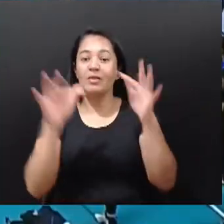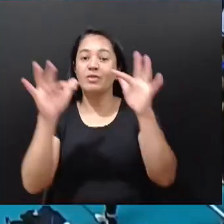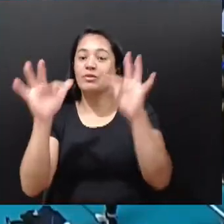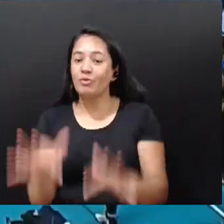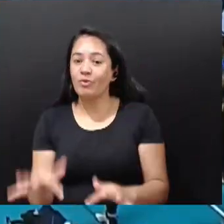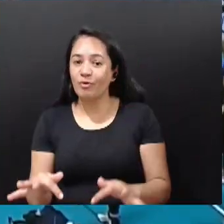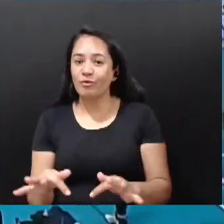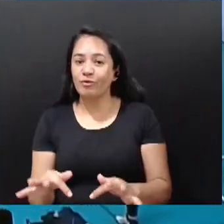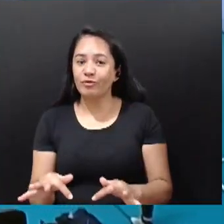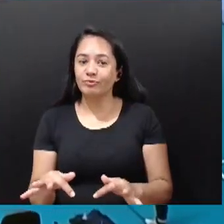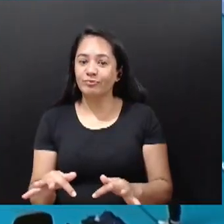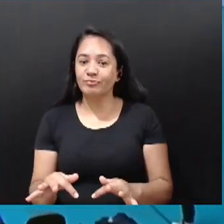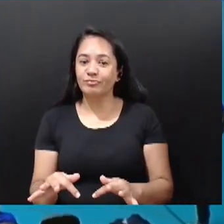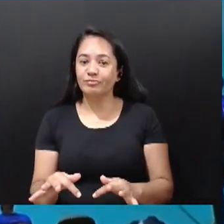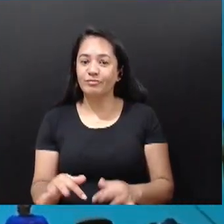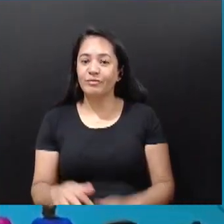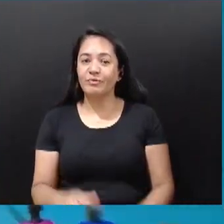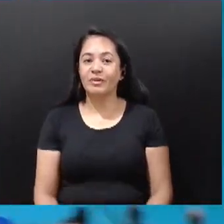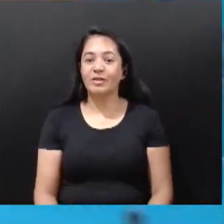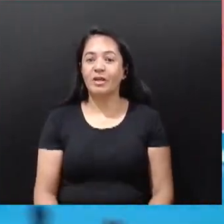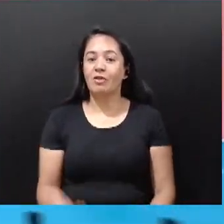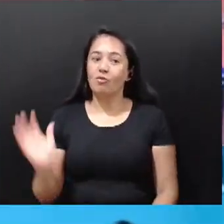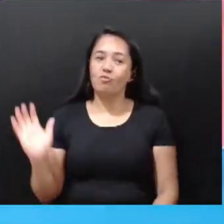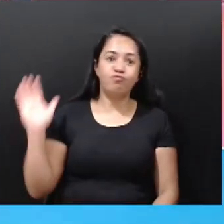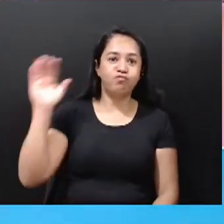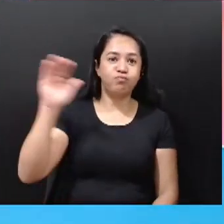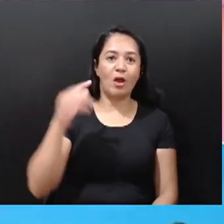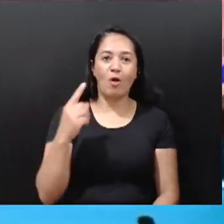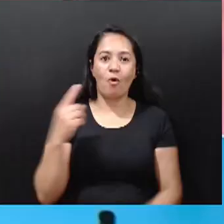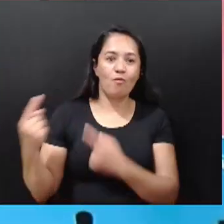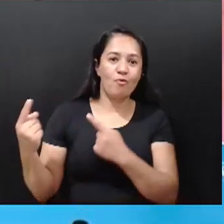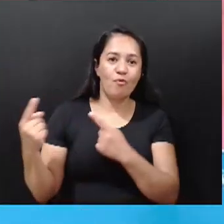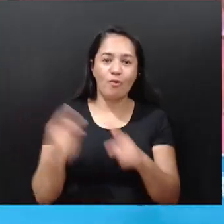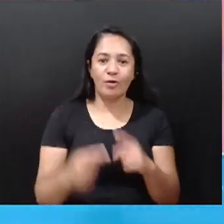com uma mão de Bruninho e no ataque de Adriano,